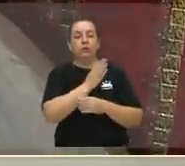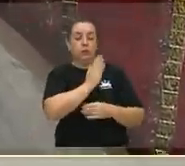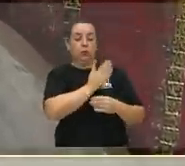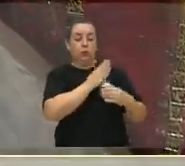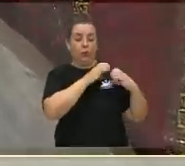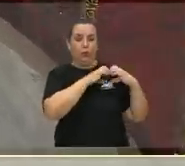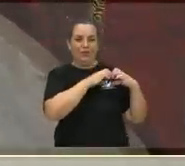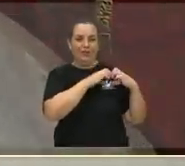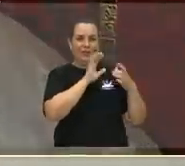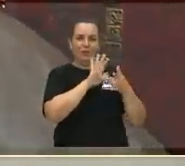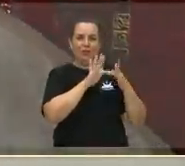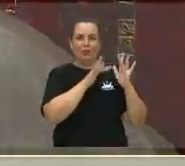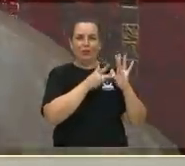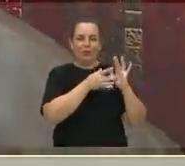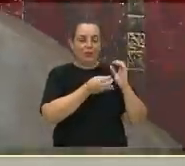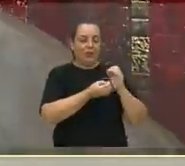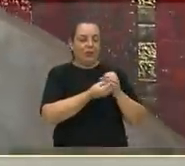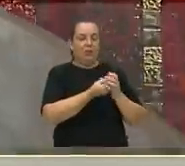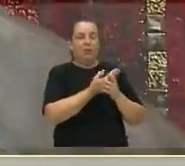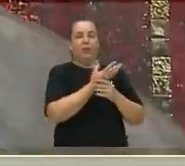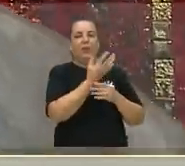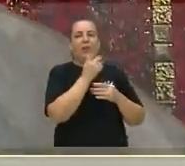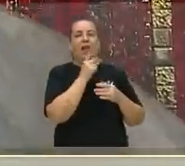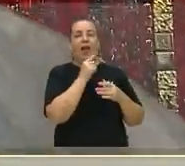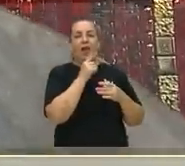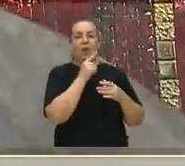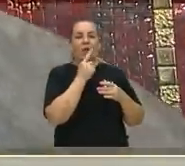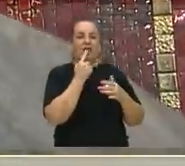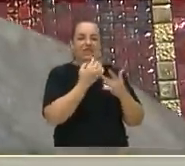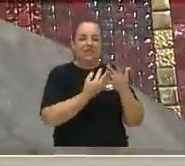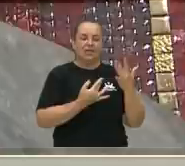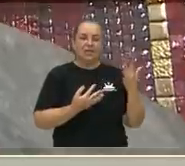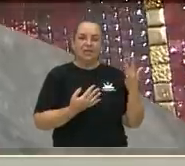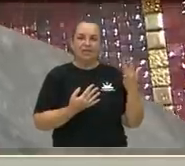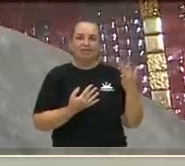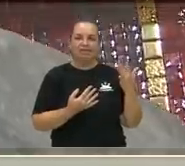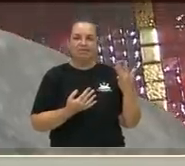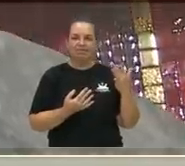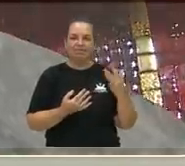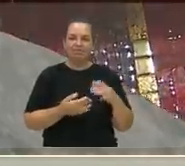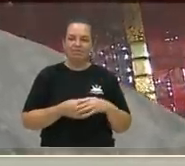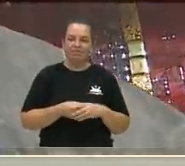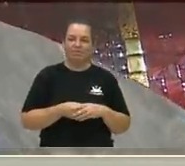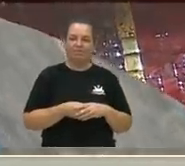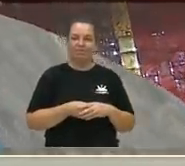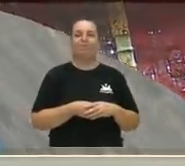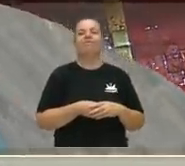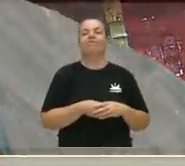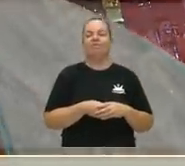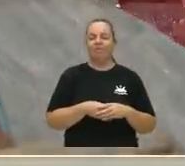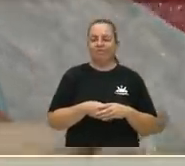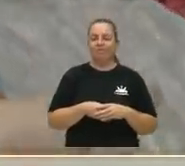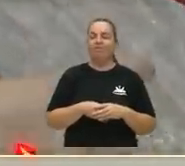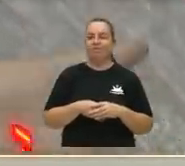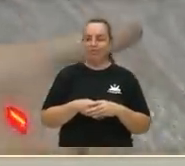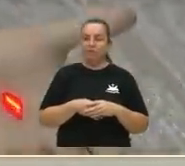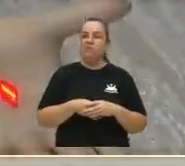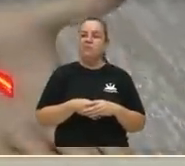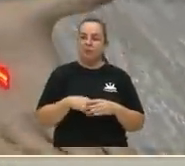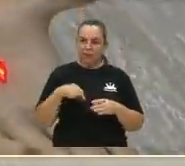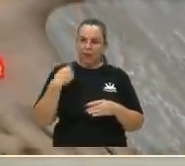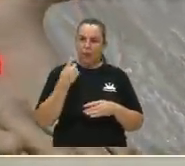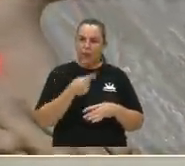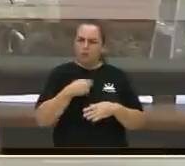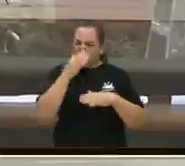jesus jorrar água e sangue e o devoção bendita